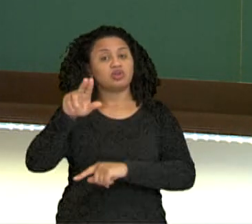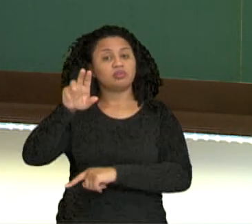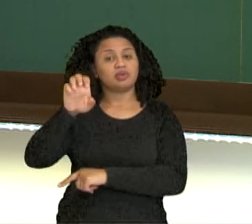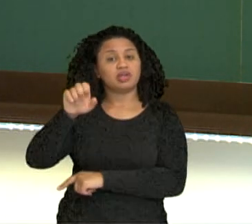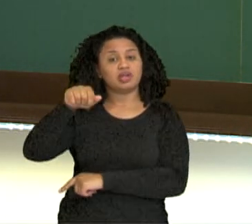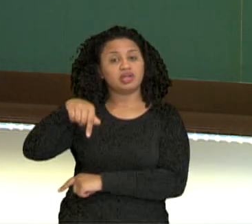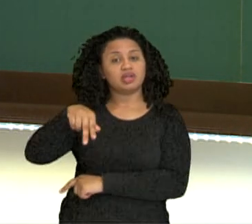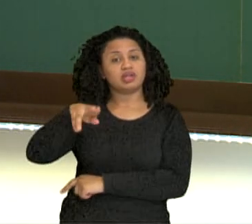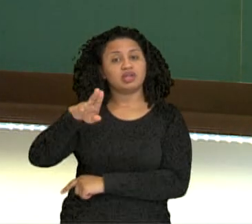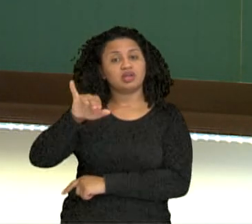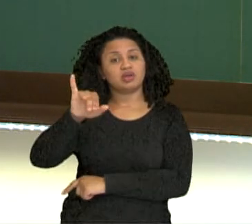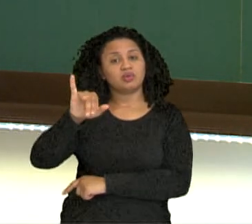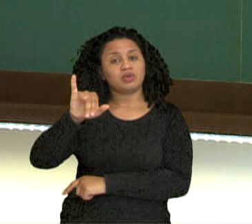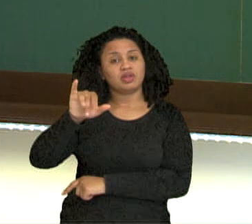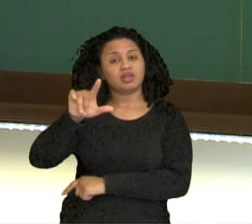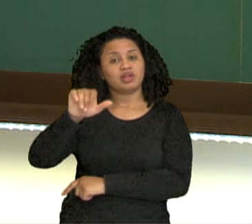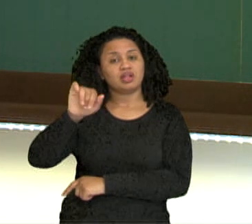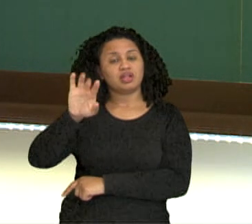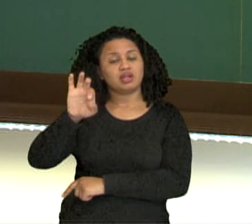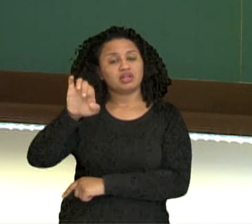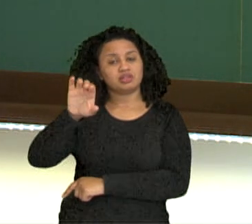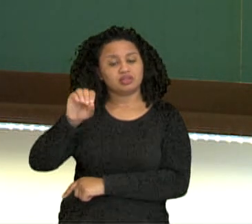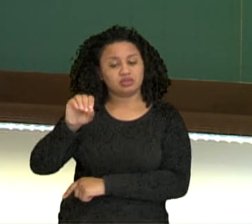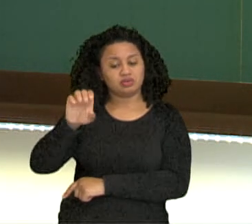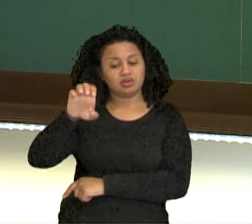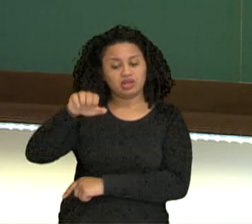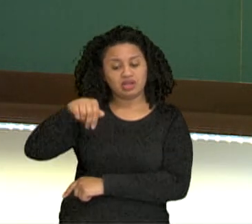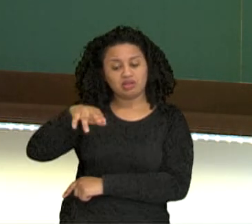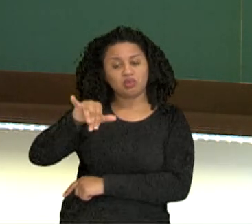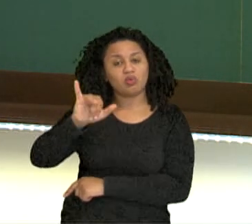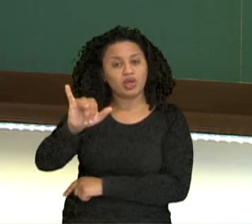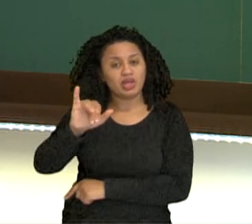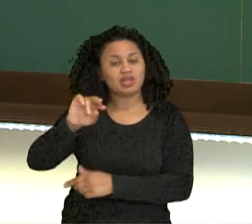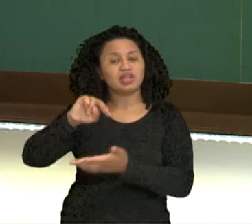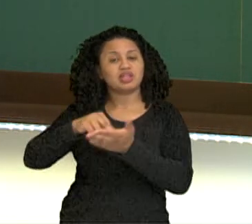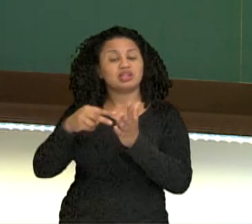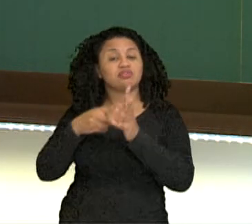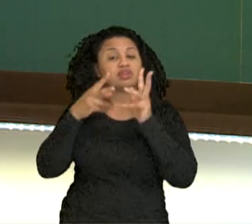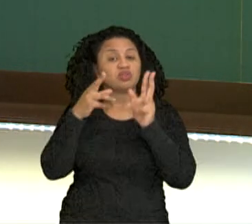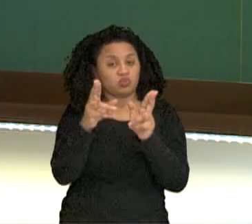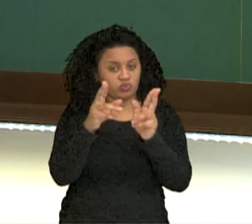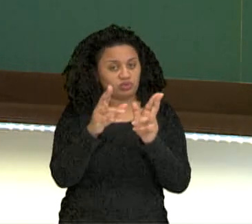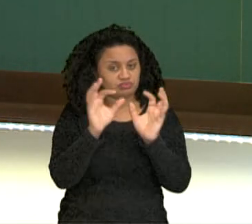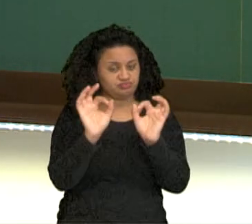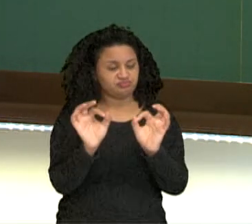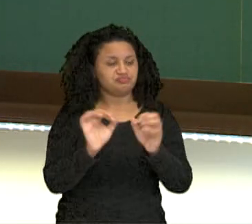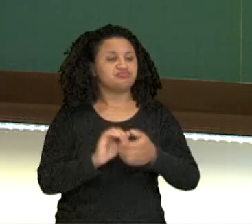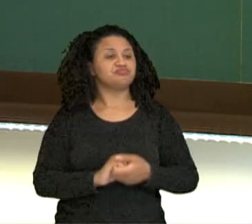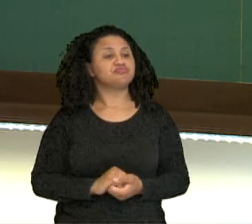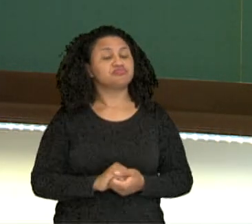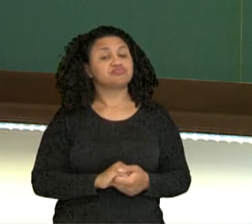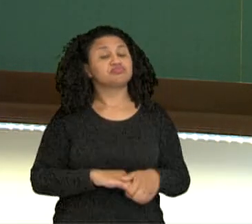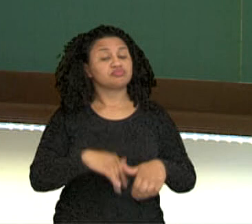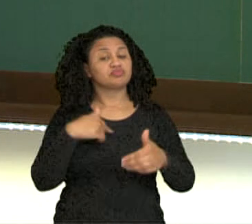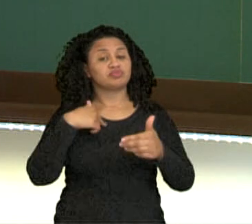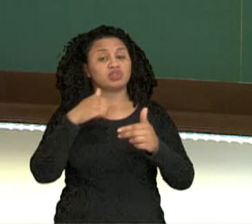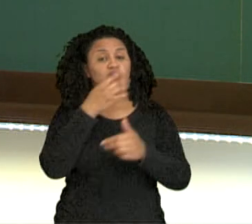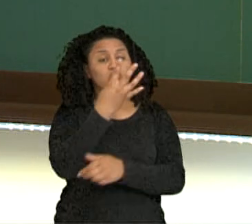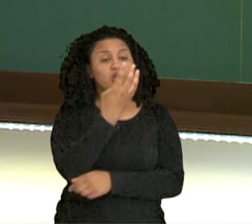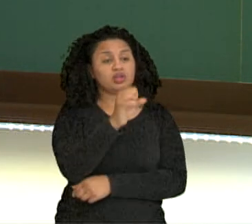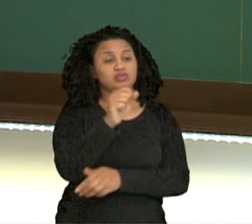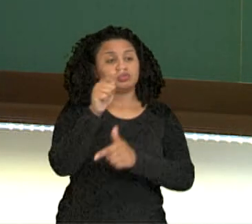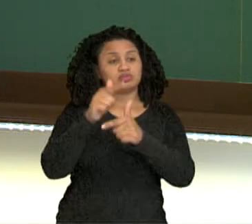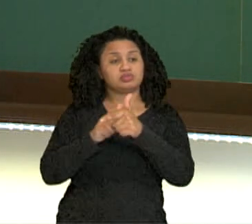equilátero. Equi é igual, látero é lado, tá bom? Então, dividindo 48